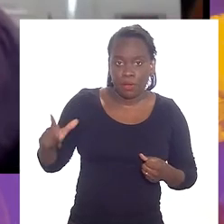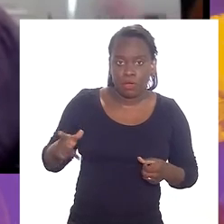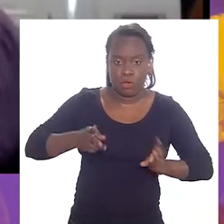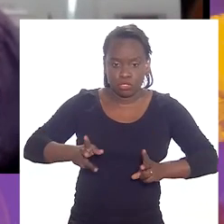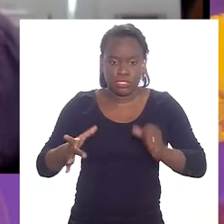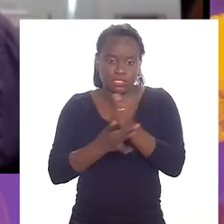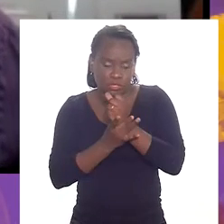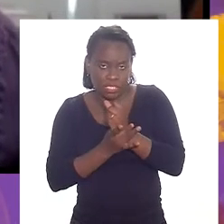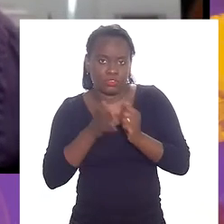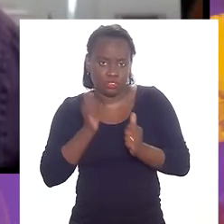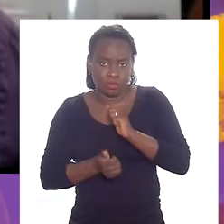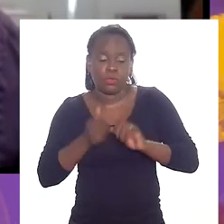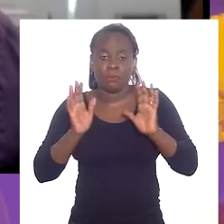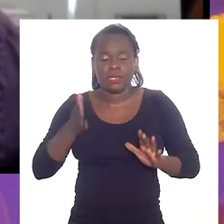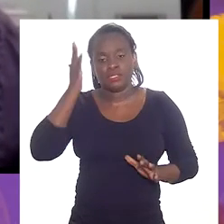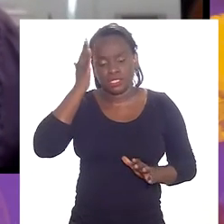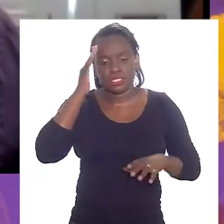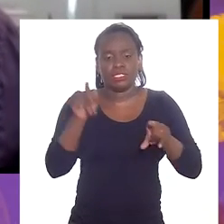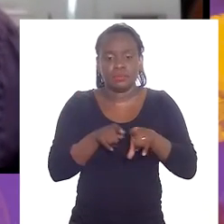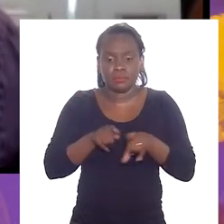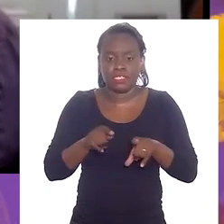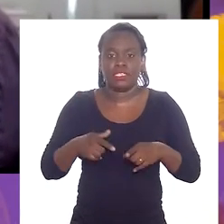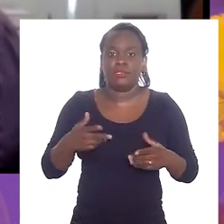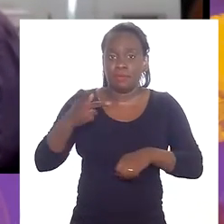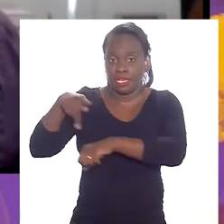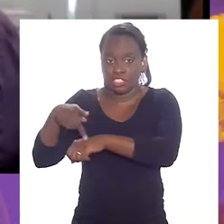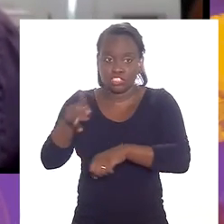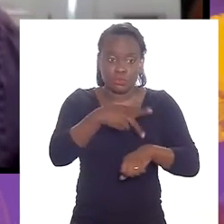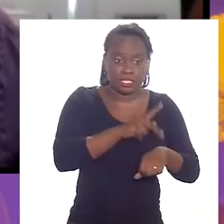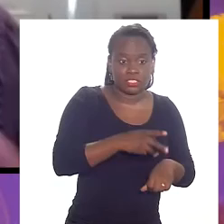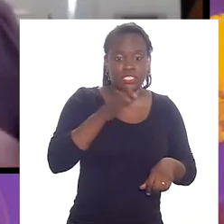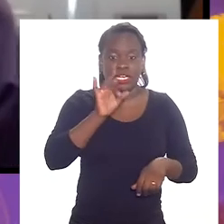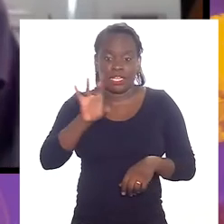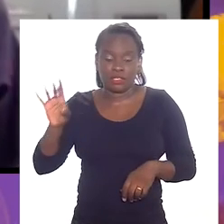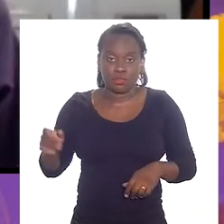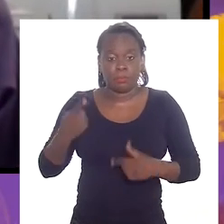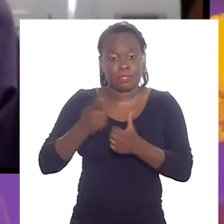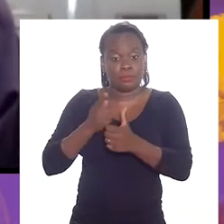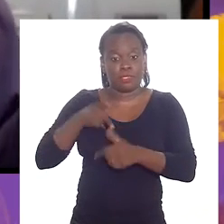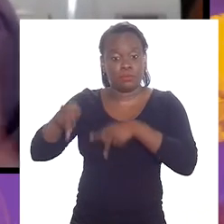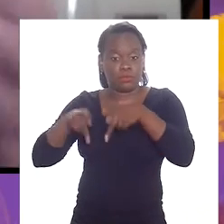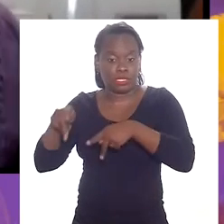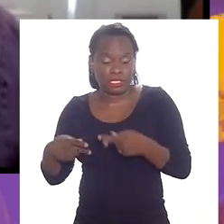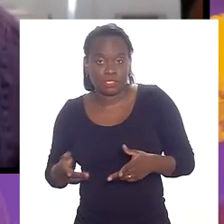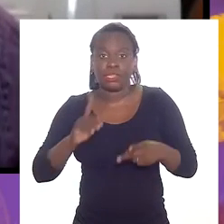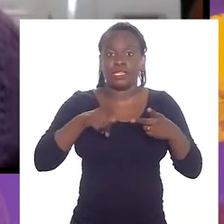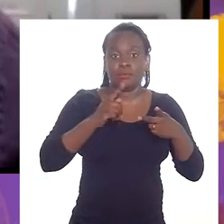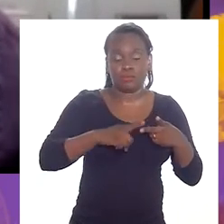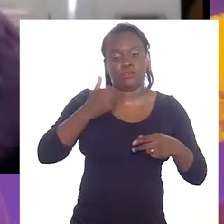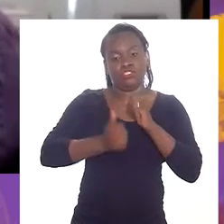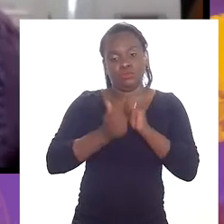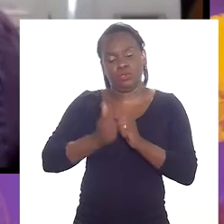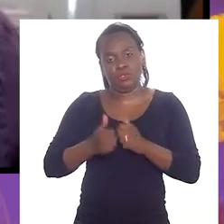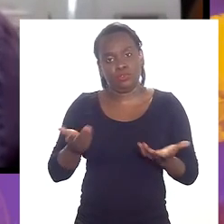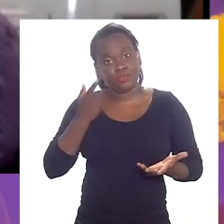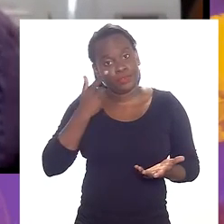manter o jogo com segurança mas reconheço também as posições dos países e dizer primeiro a população ou futebol